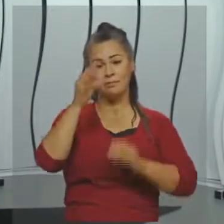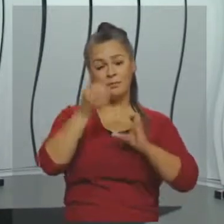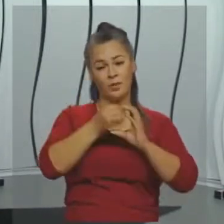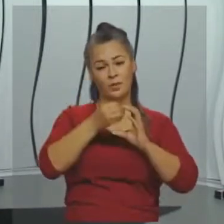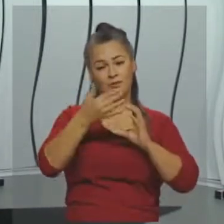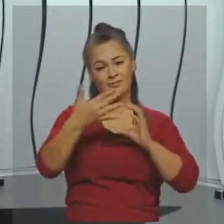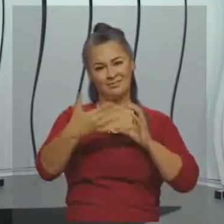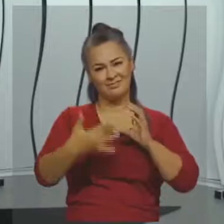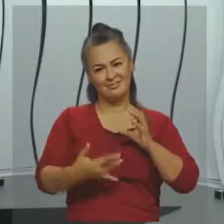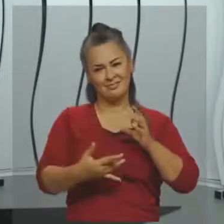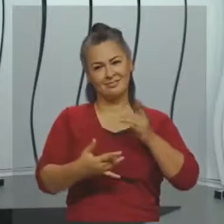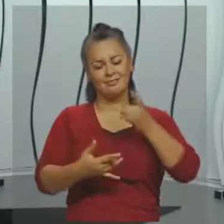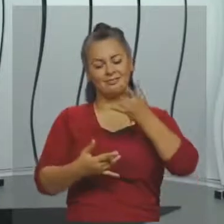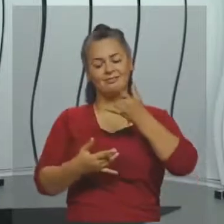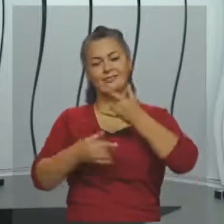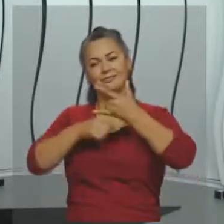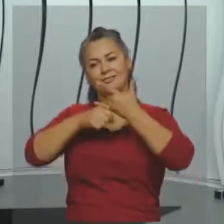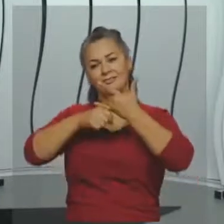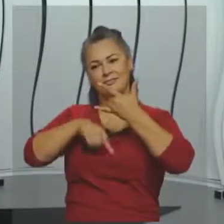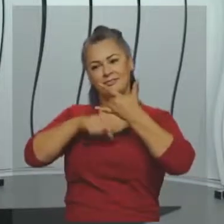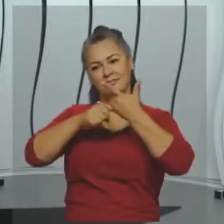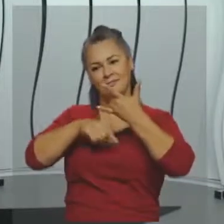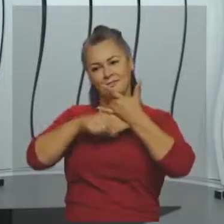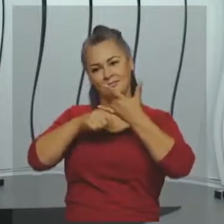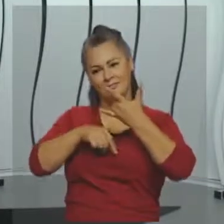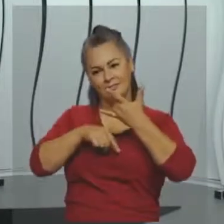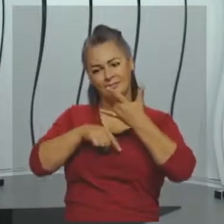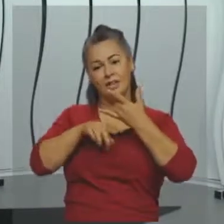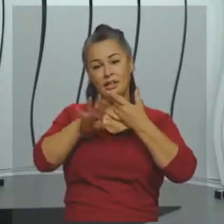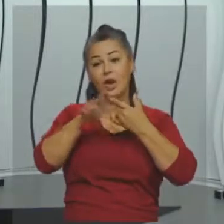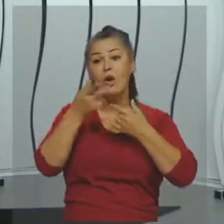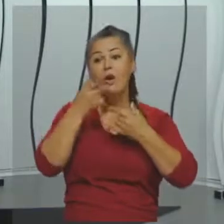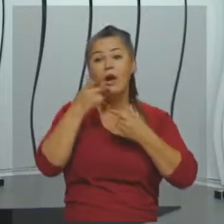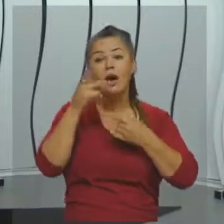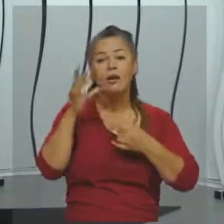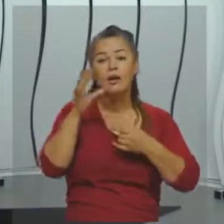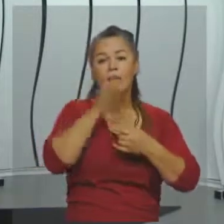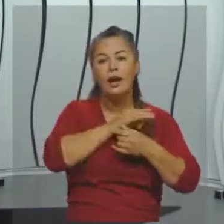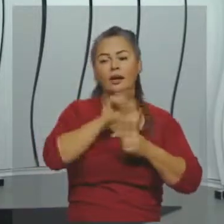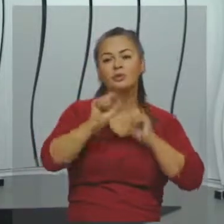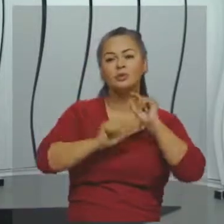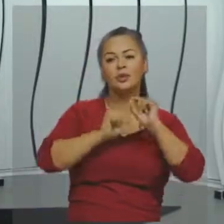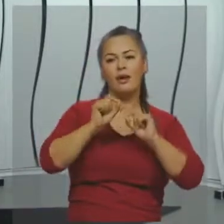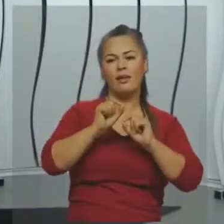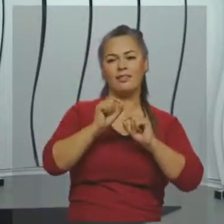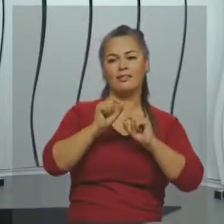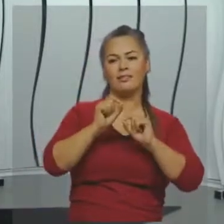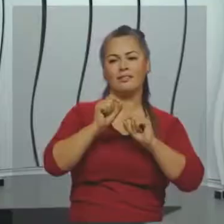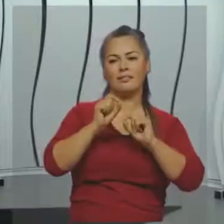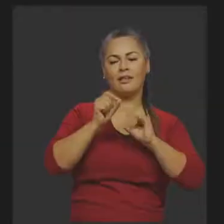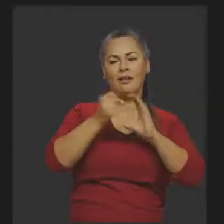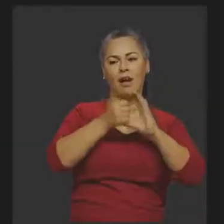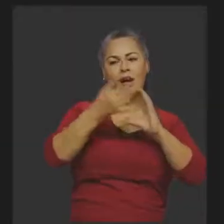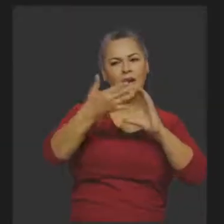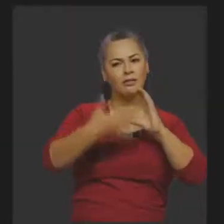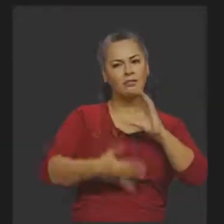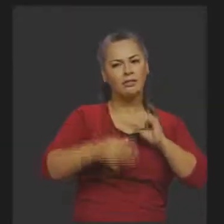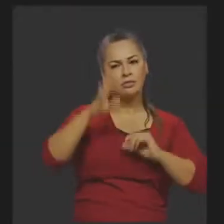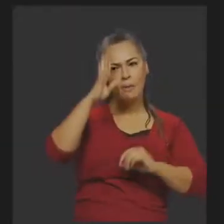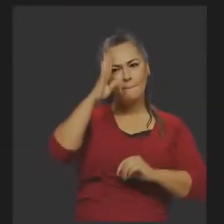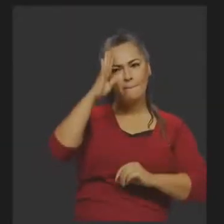esse assunto. Vou apenas aqui rever rapidamente como pontos principais do sistema excretor para que